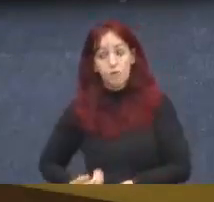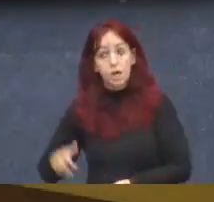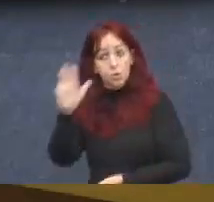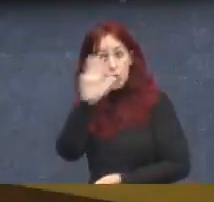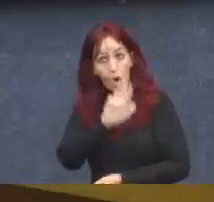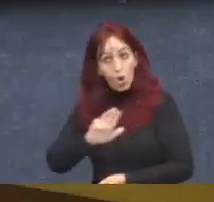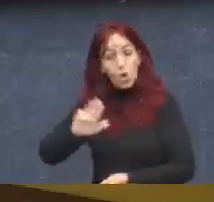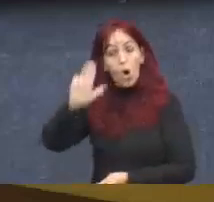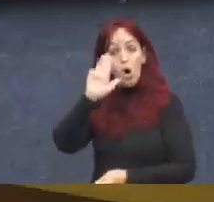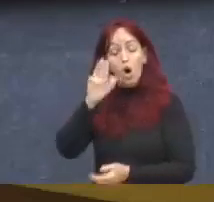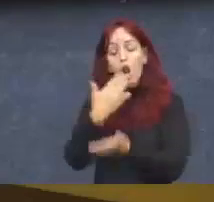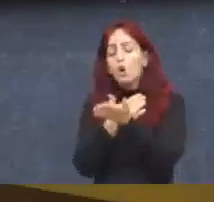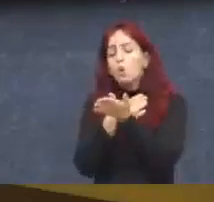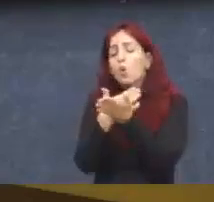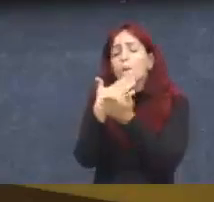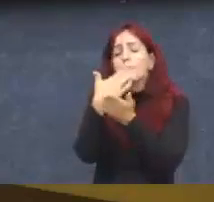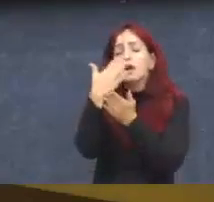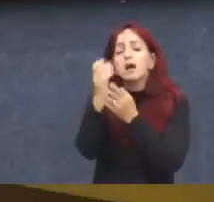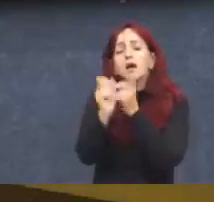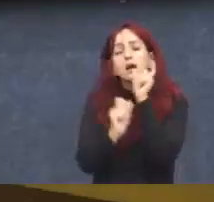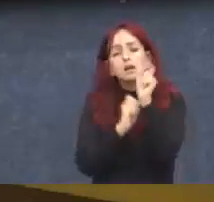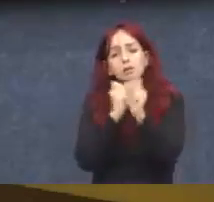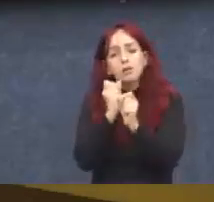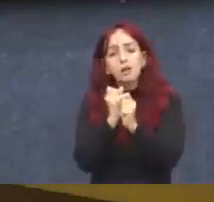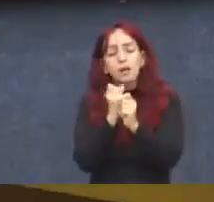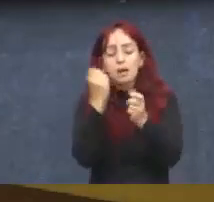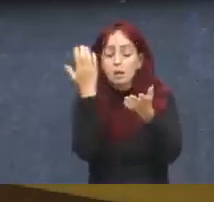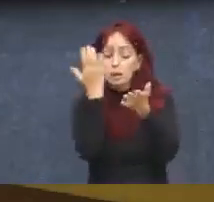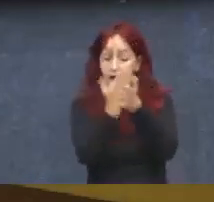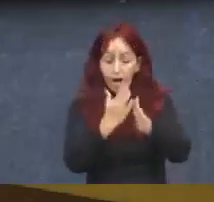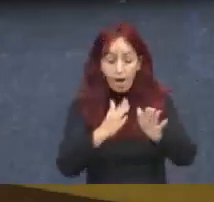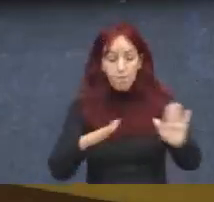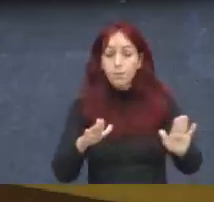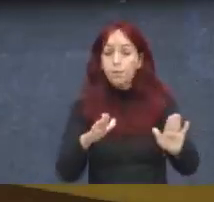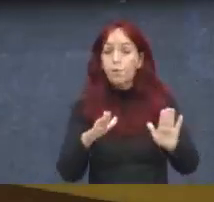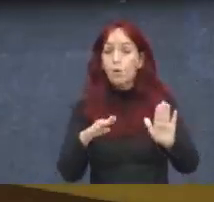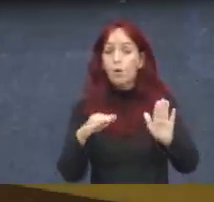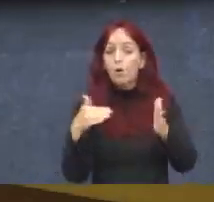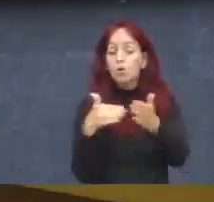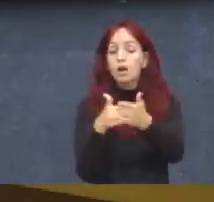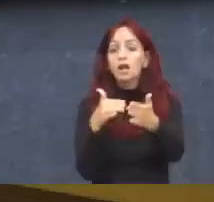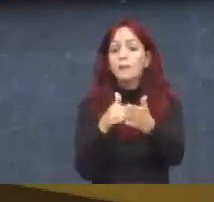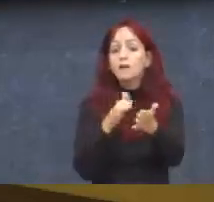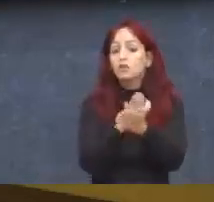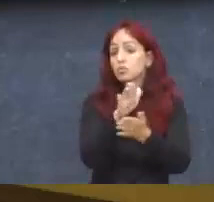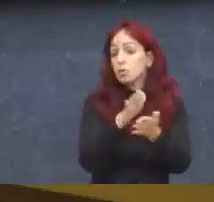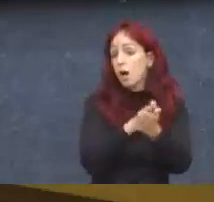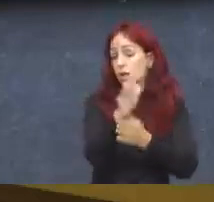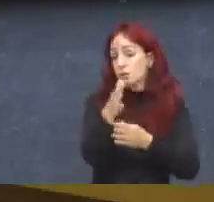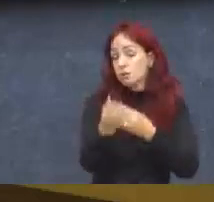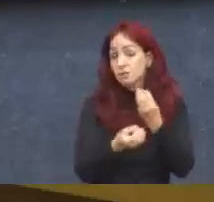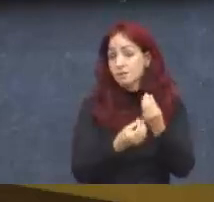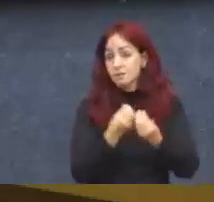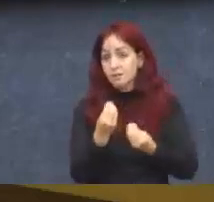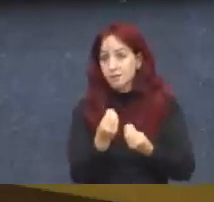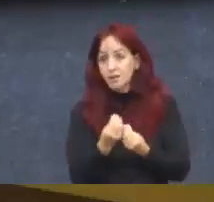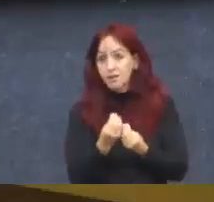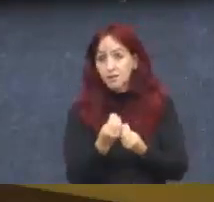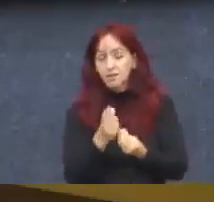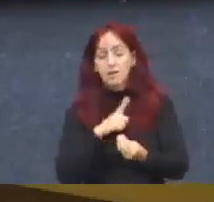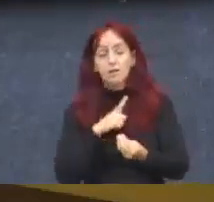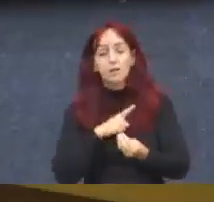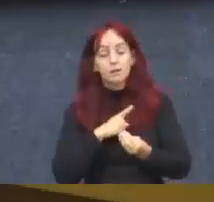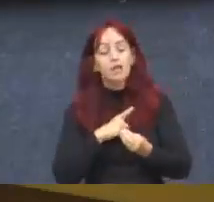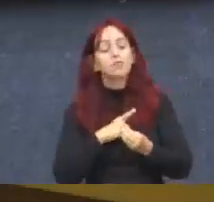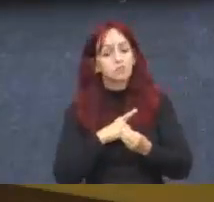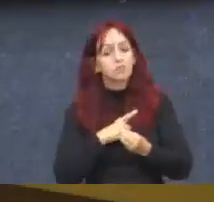início, derrubou o teto dos gastos. E só com a derrubada do teto dos gastos, que foi fruto de um empenho